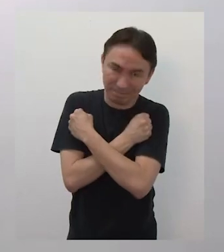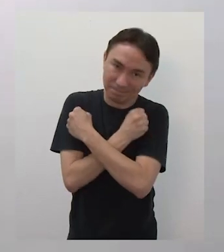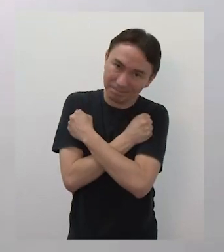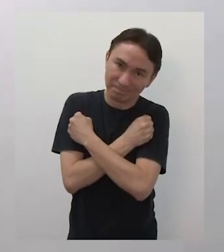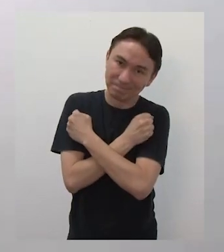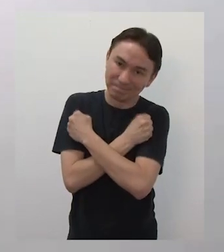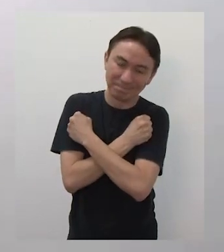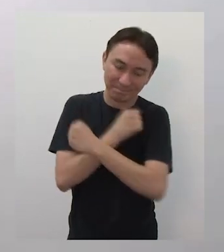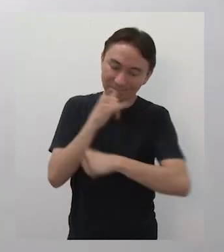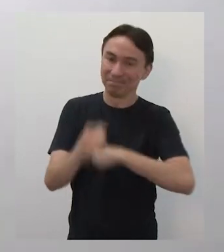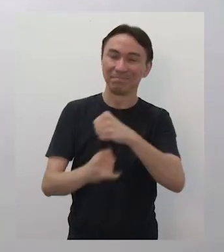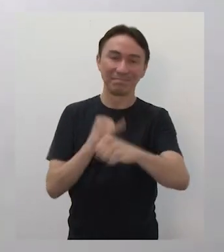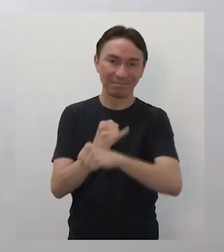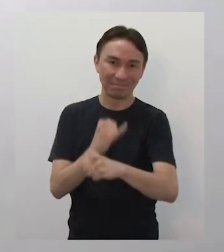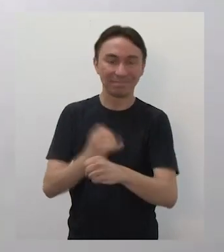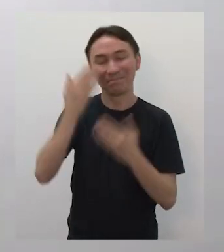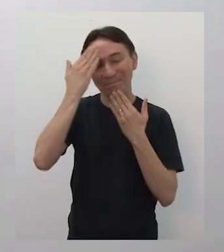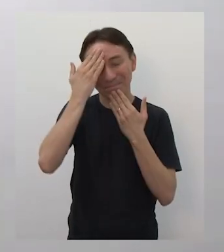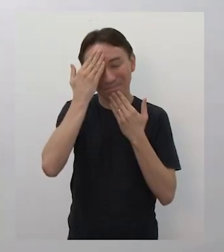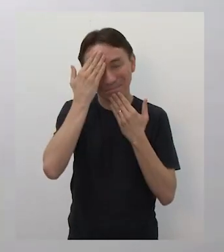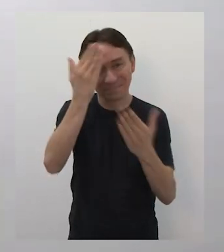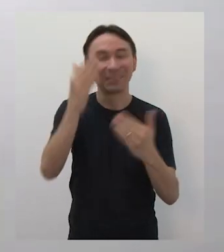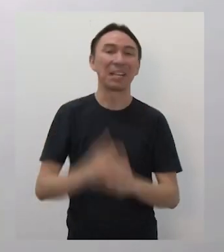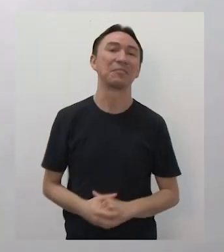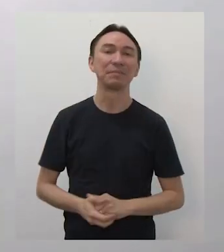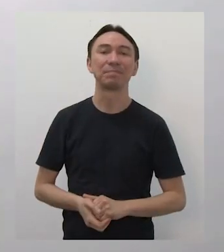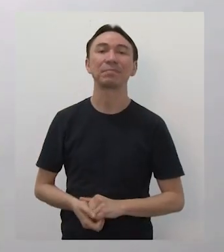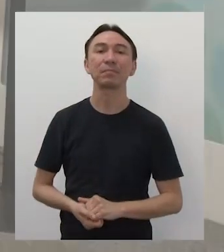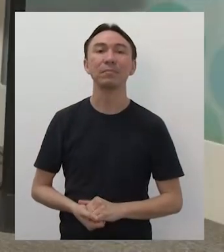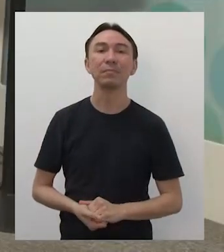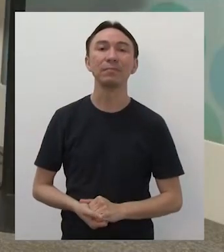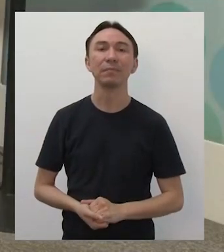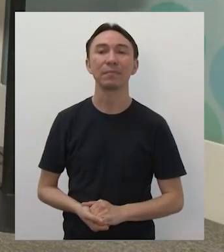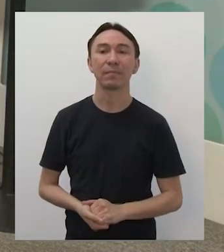virtual. Muito obrigada.